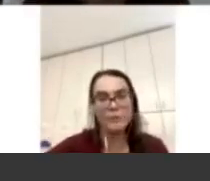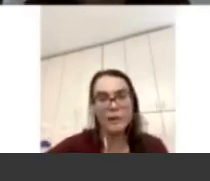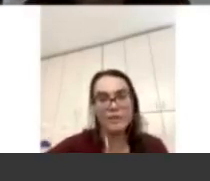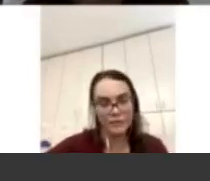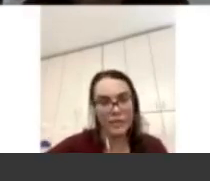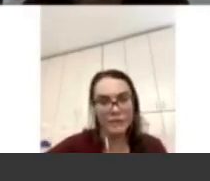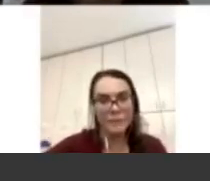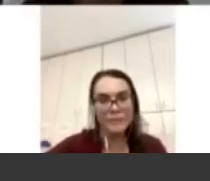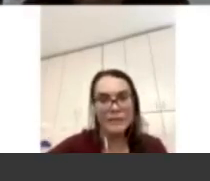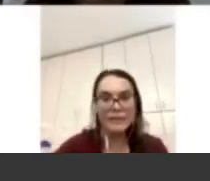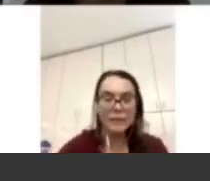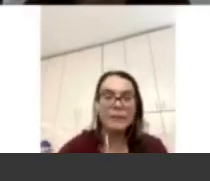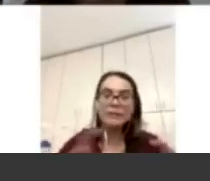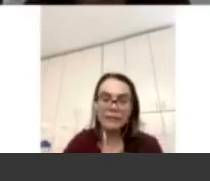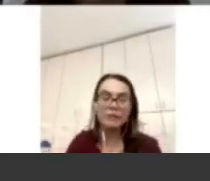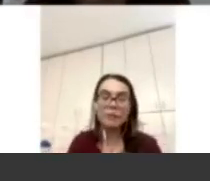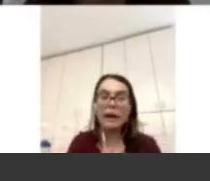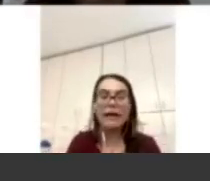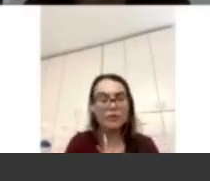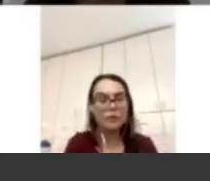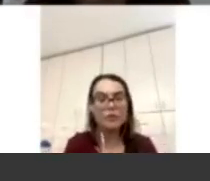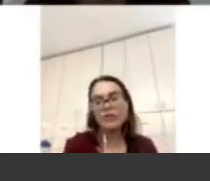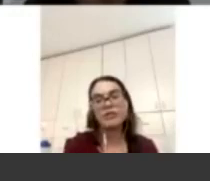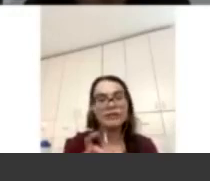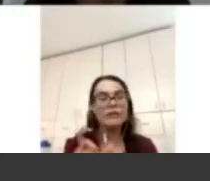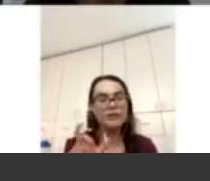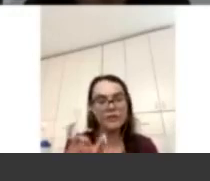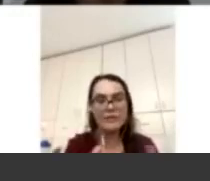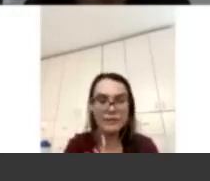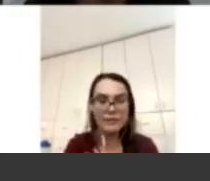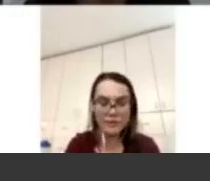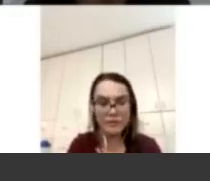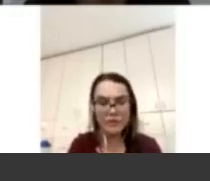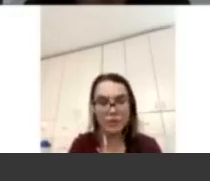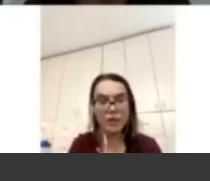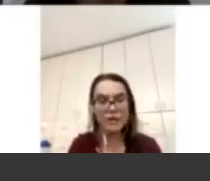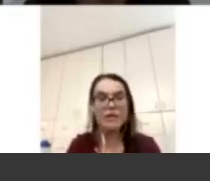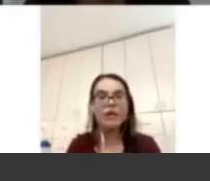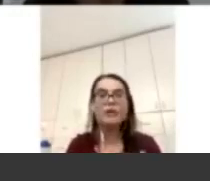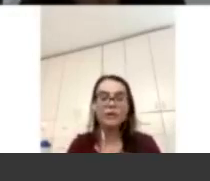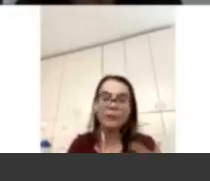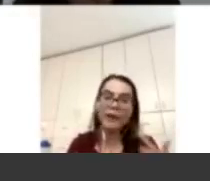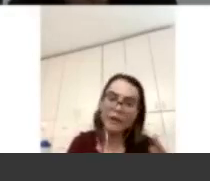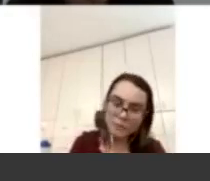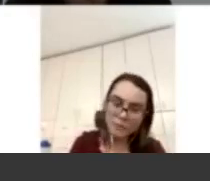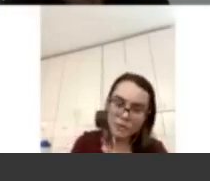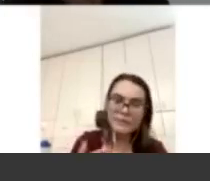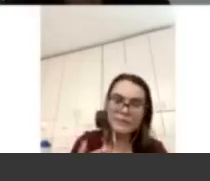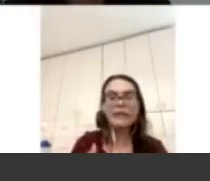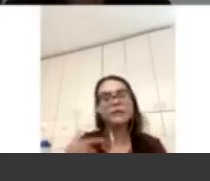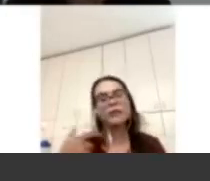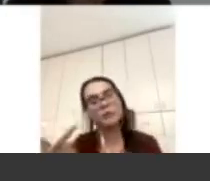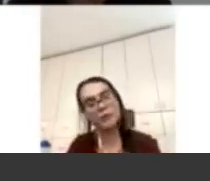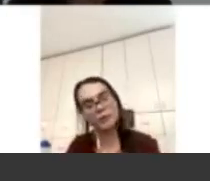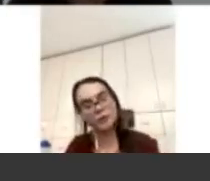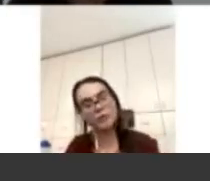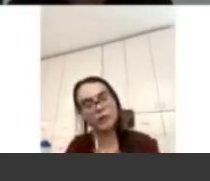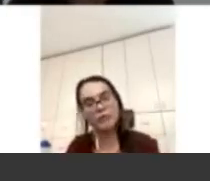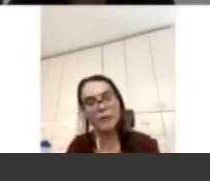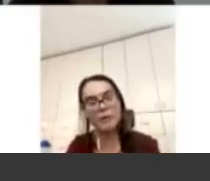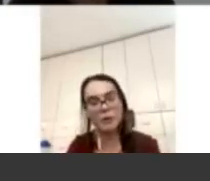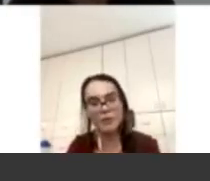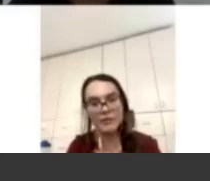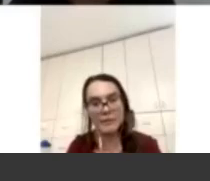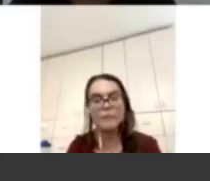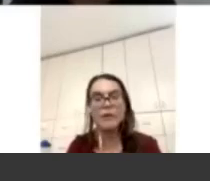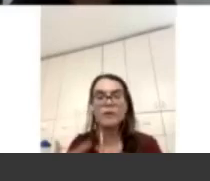protocolos de enfermagem já dão. Então, dentro do PAC adulto, a gente vai ter uma diferenciação, inclusive, de cores, do que o médico pode fazer e do